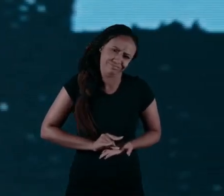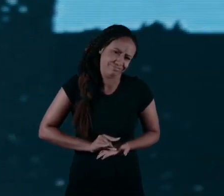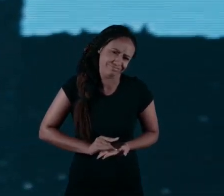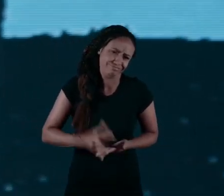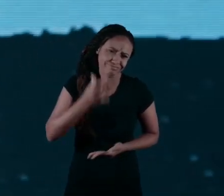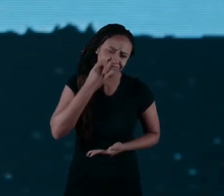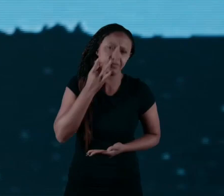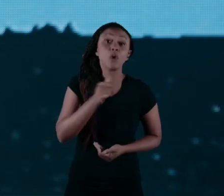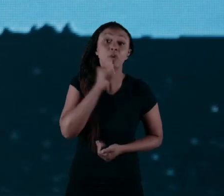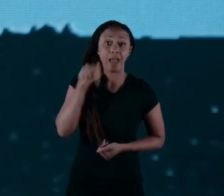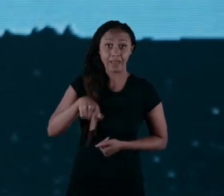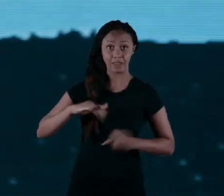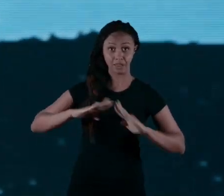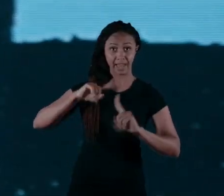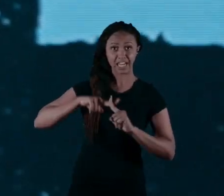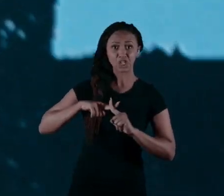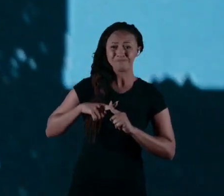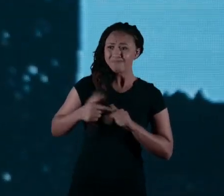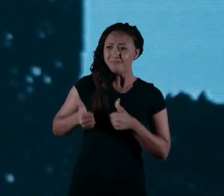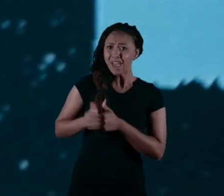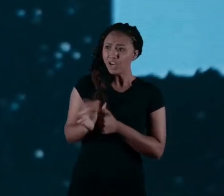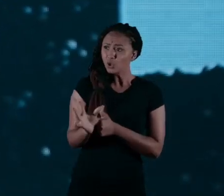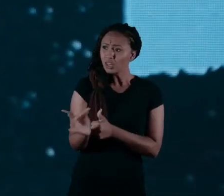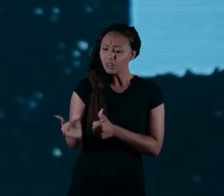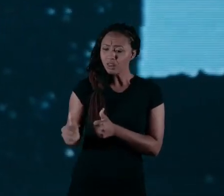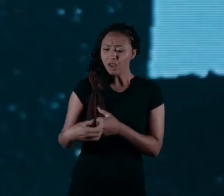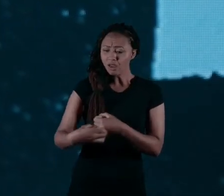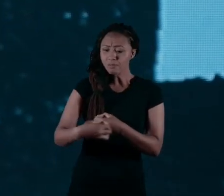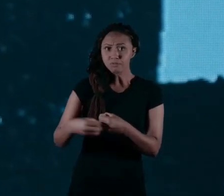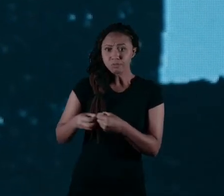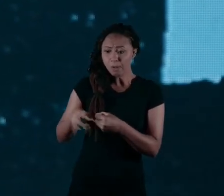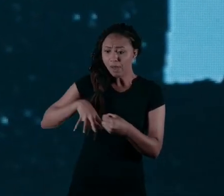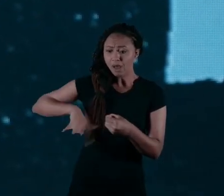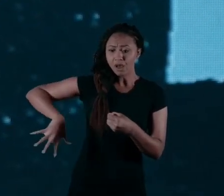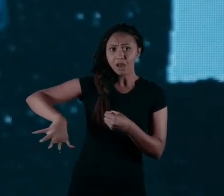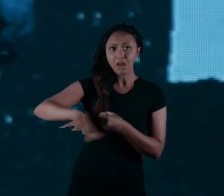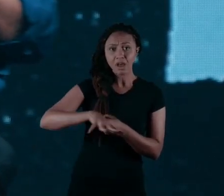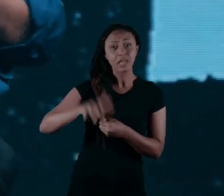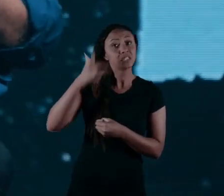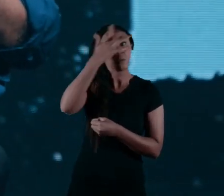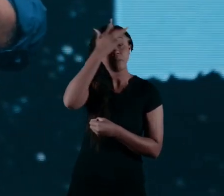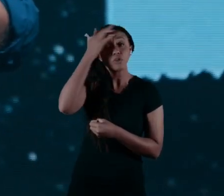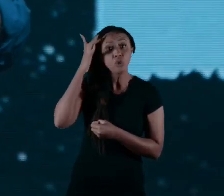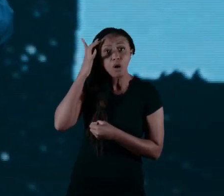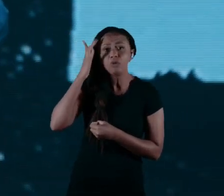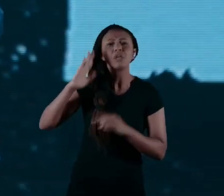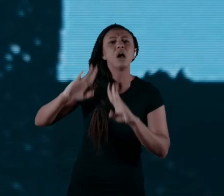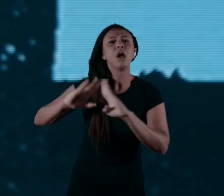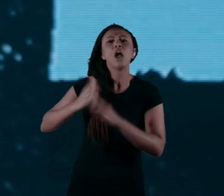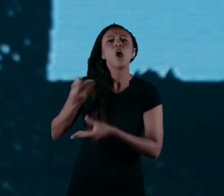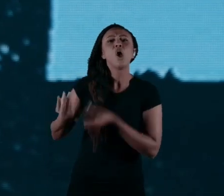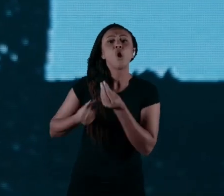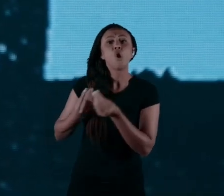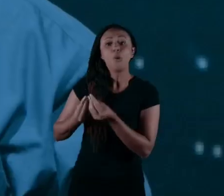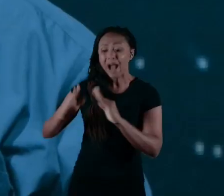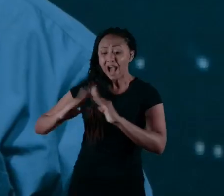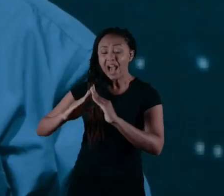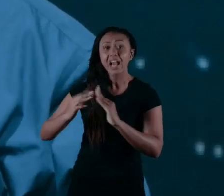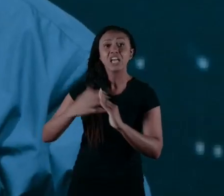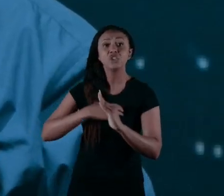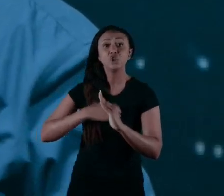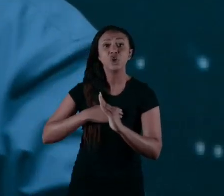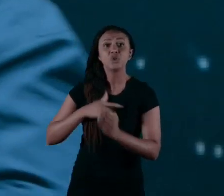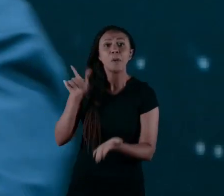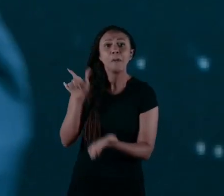aqui, pertinho de onde nós estamos, existem pessoas que moram em casas com caixas de